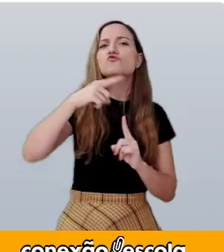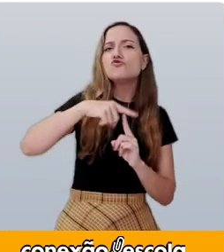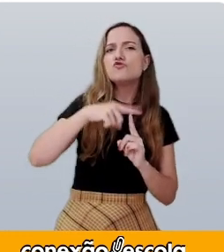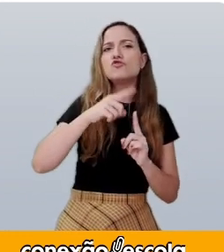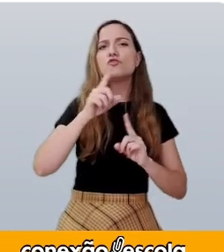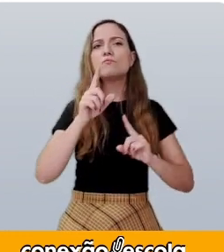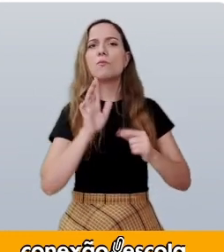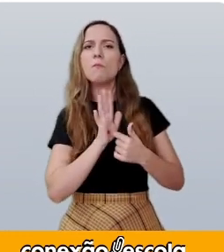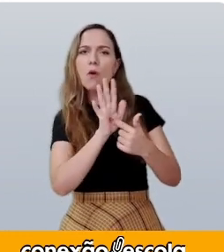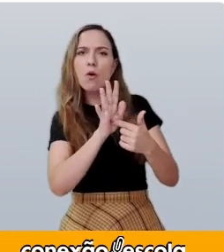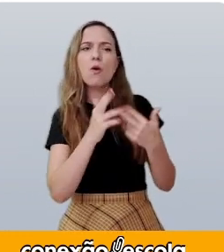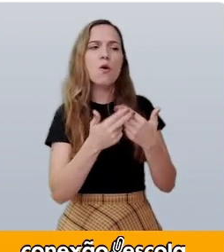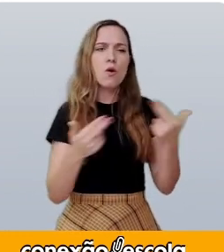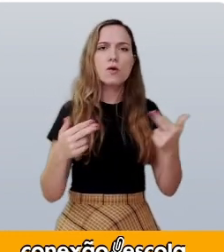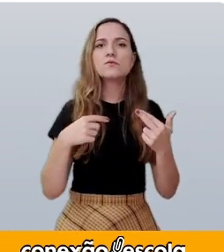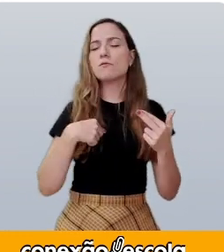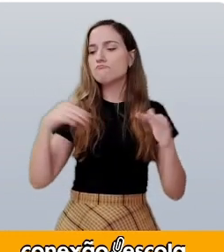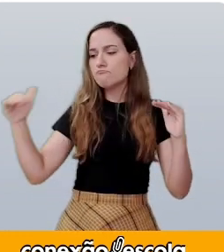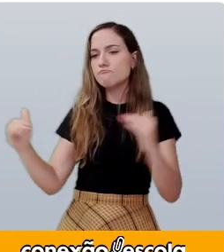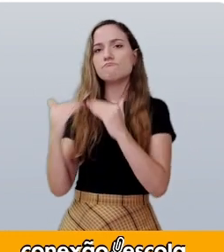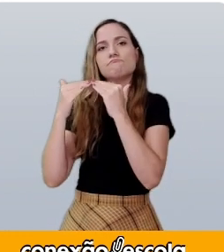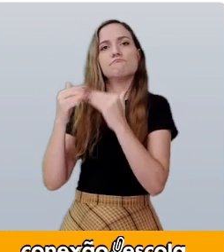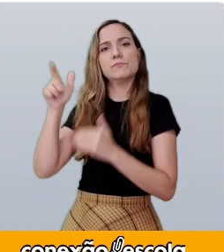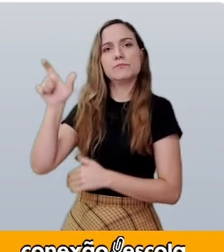do veículo de comunicação.